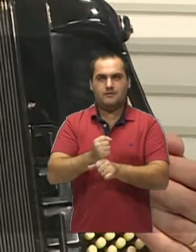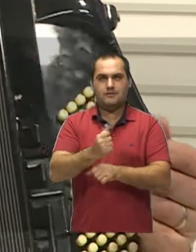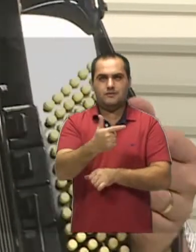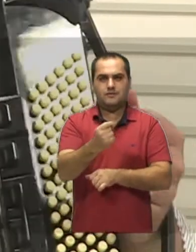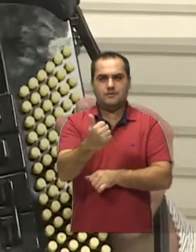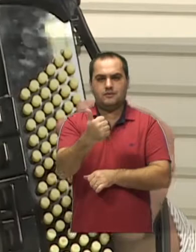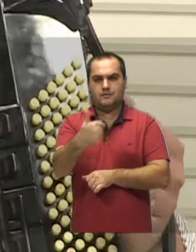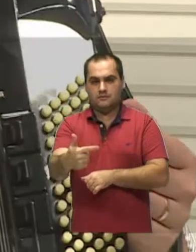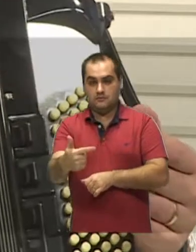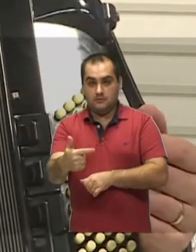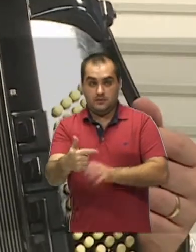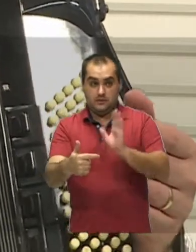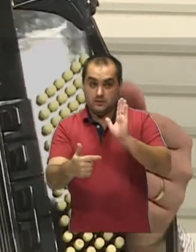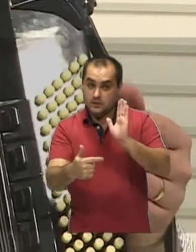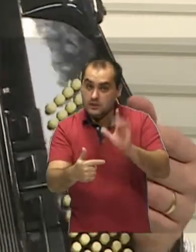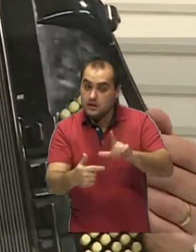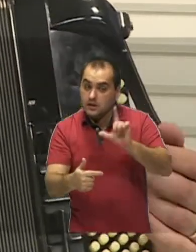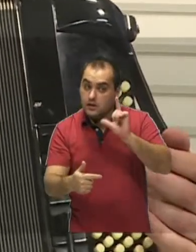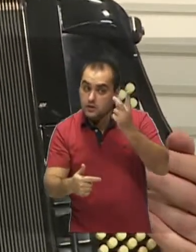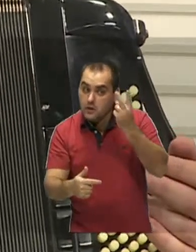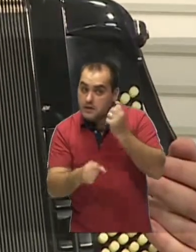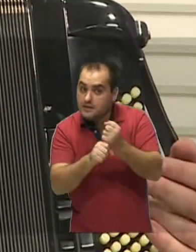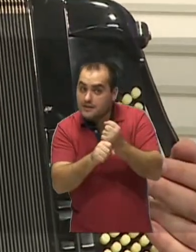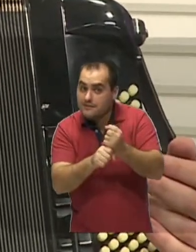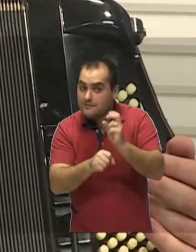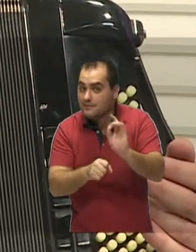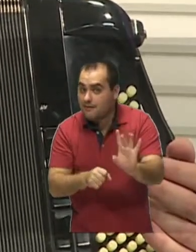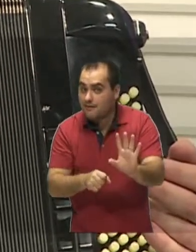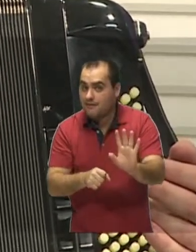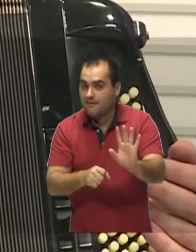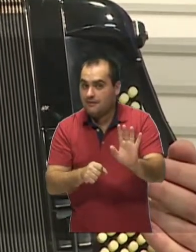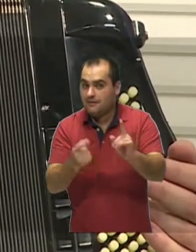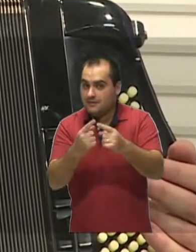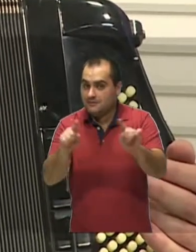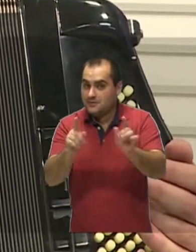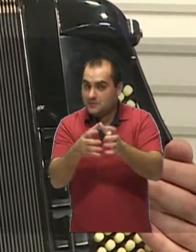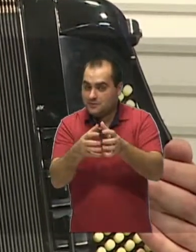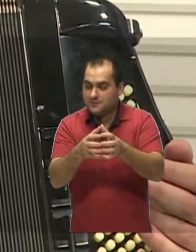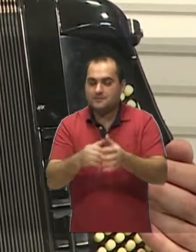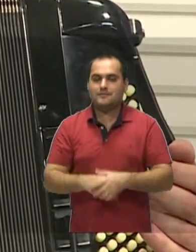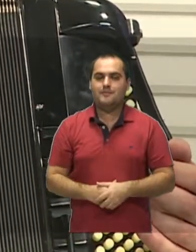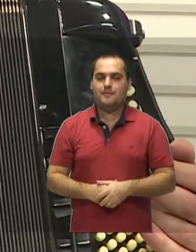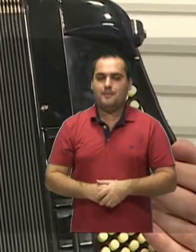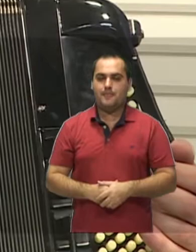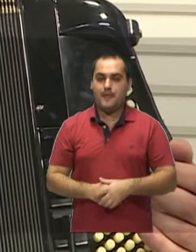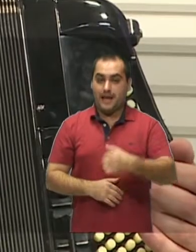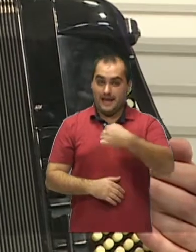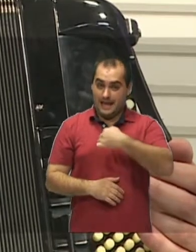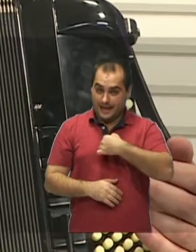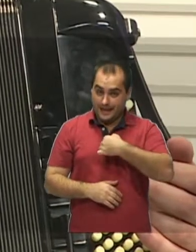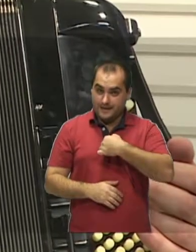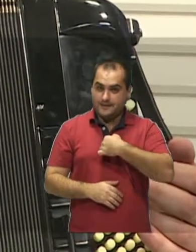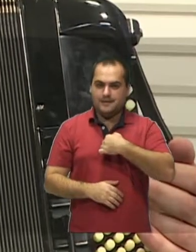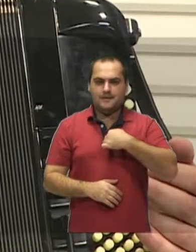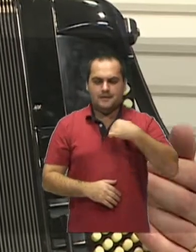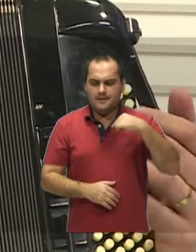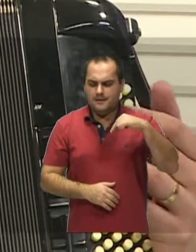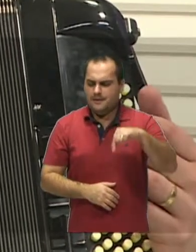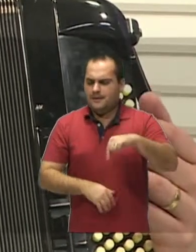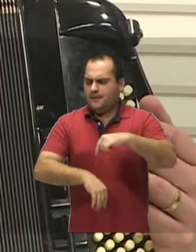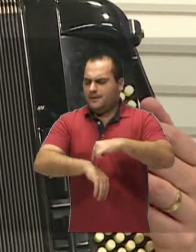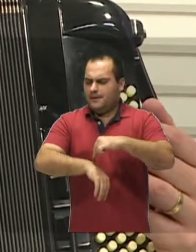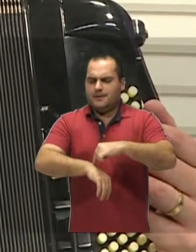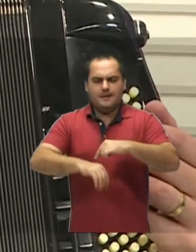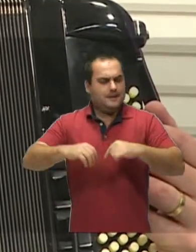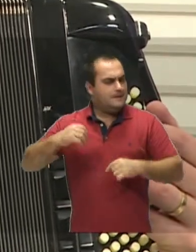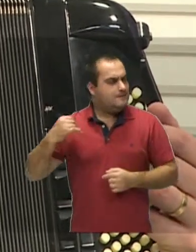com apenas 2 anos, né, 2 anos e meio. E para nós para mim principalmente, foi um período de grande